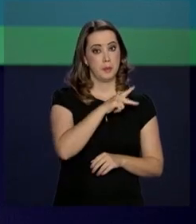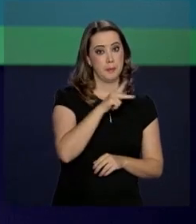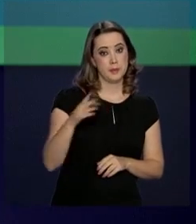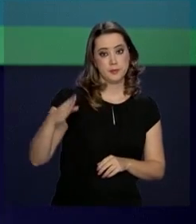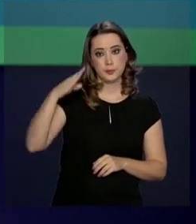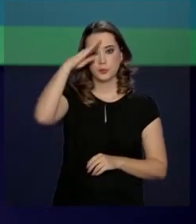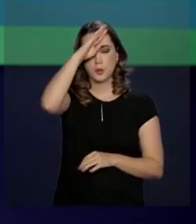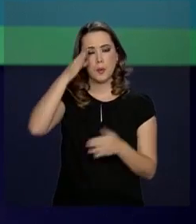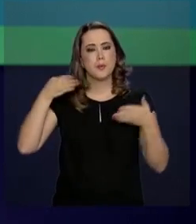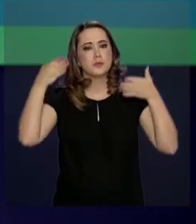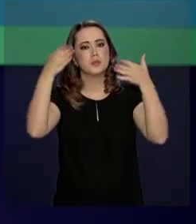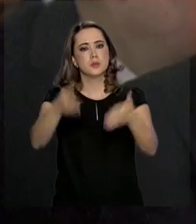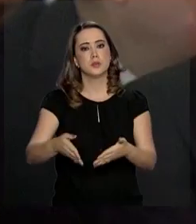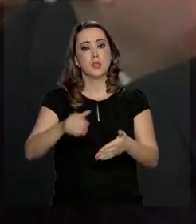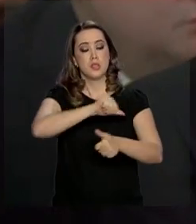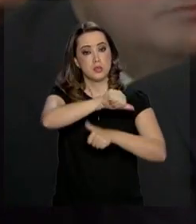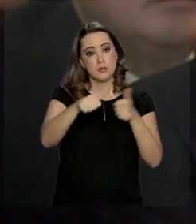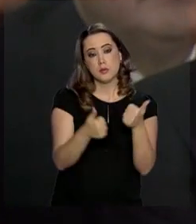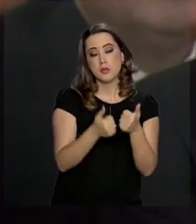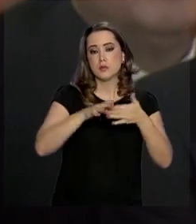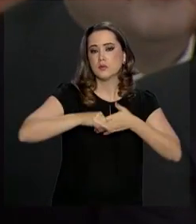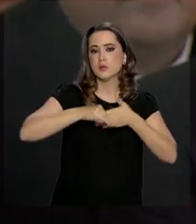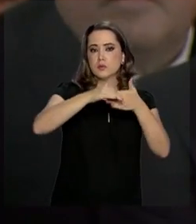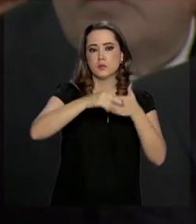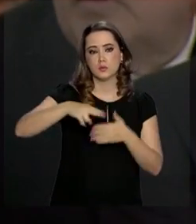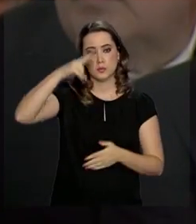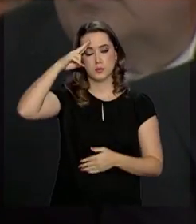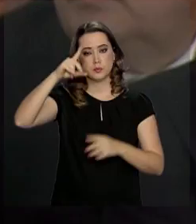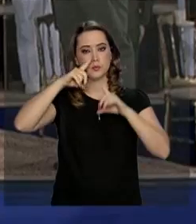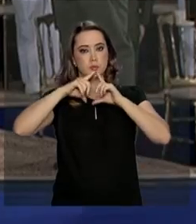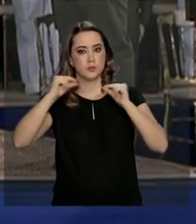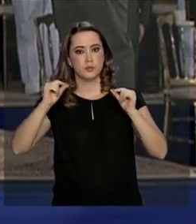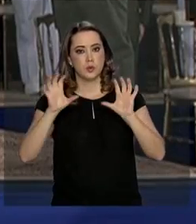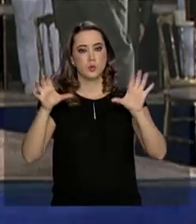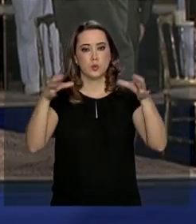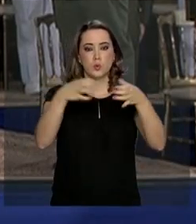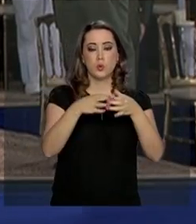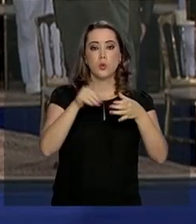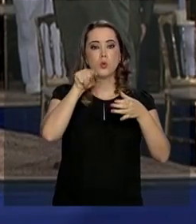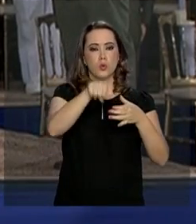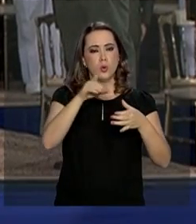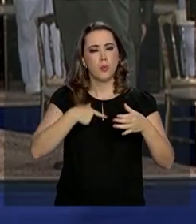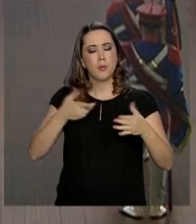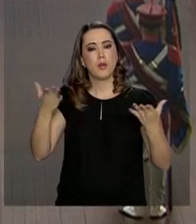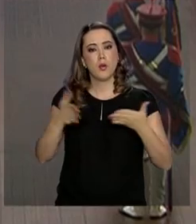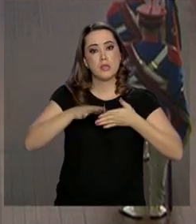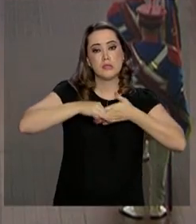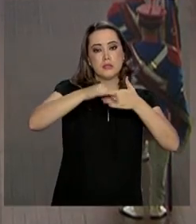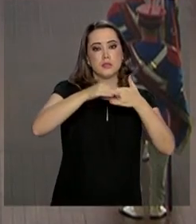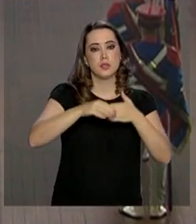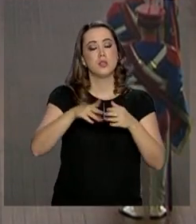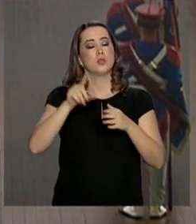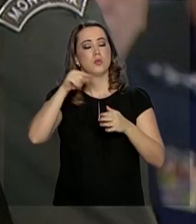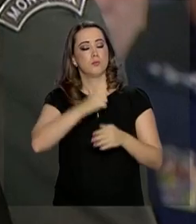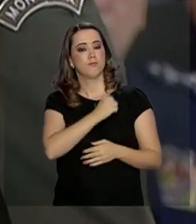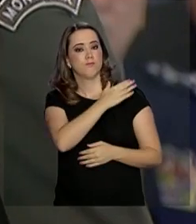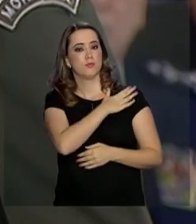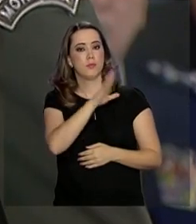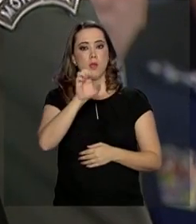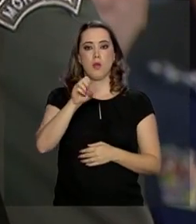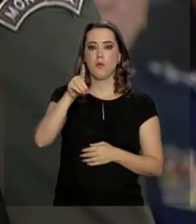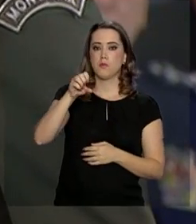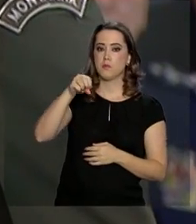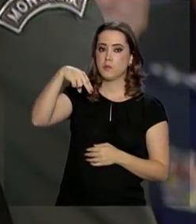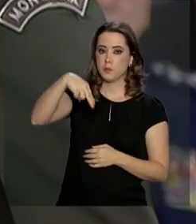presidente Jair Bolsonaro participa da passagem de comando do Exército em Brasília. E a força passa a ser comandada pelo general Edson